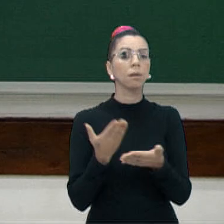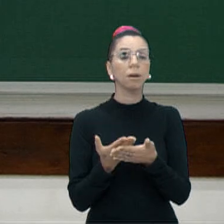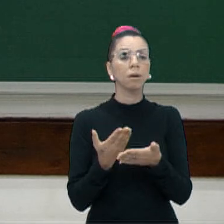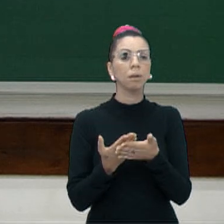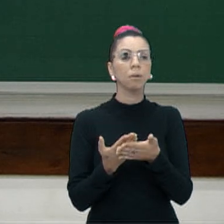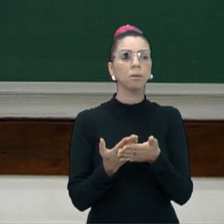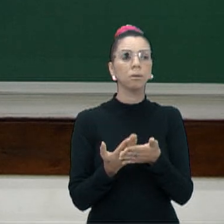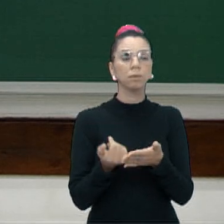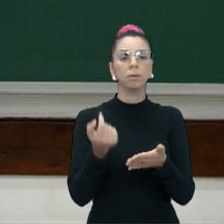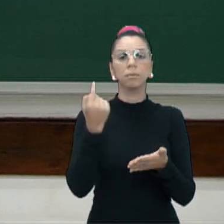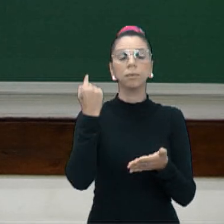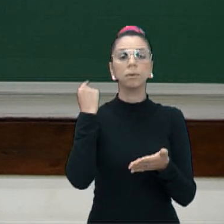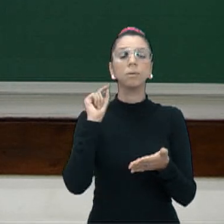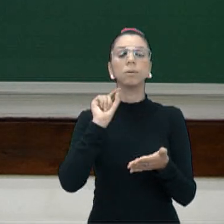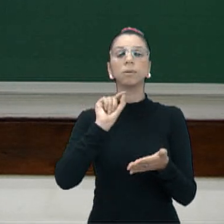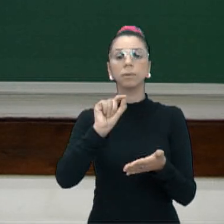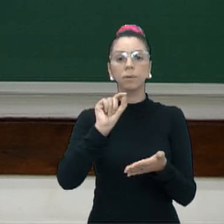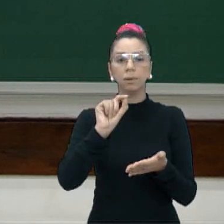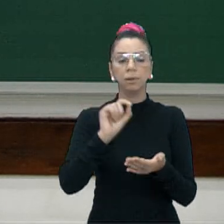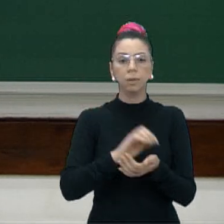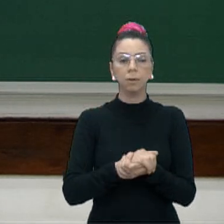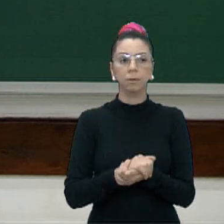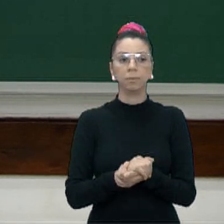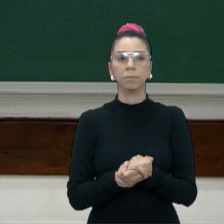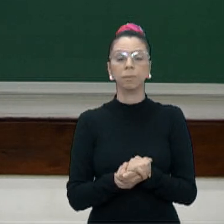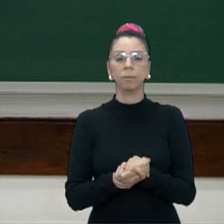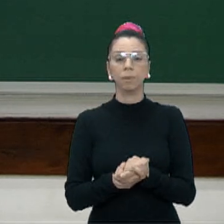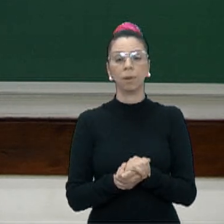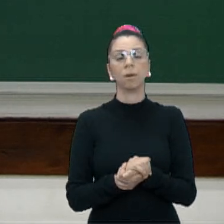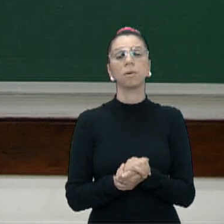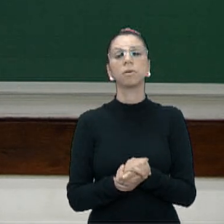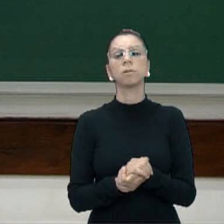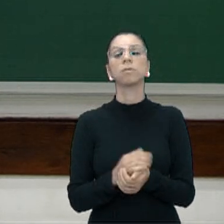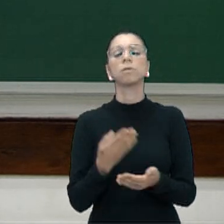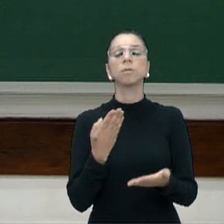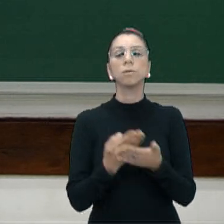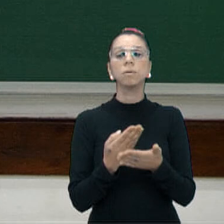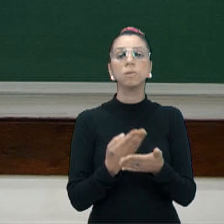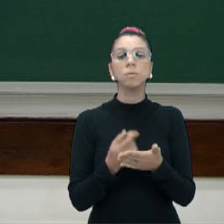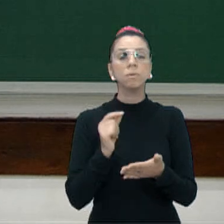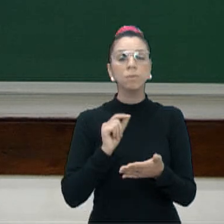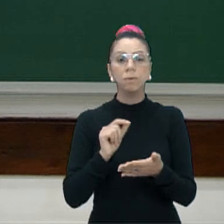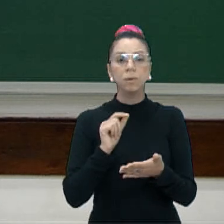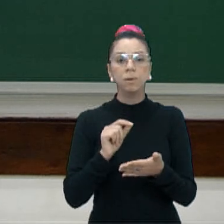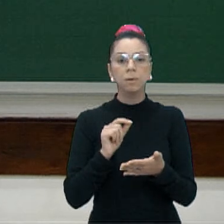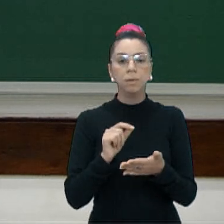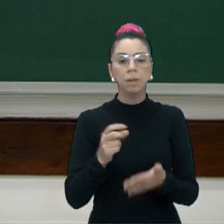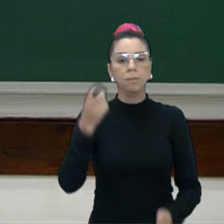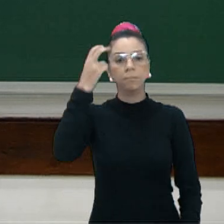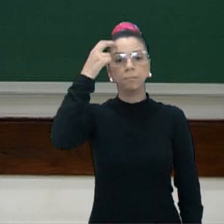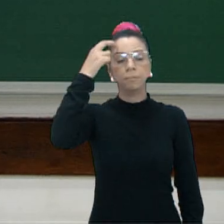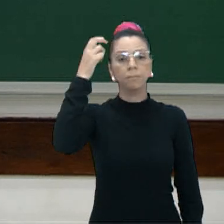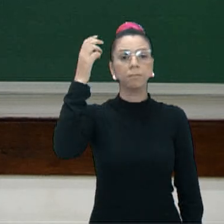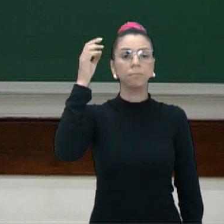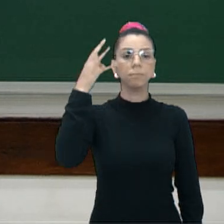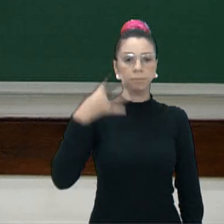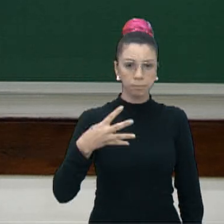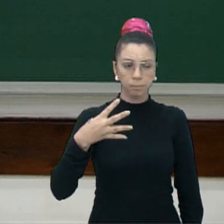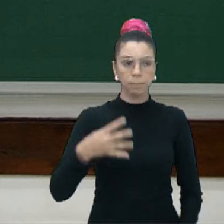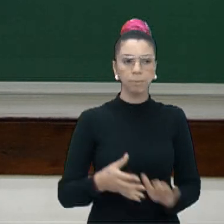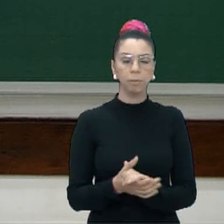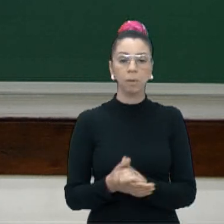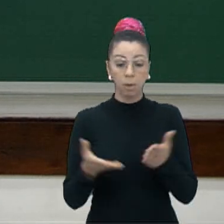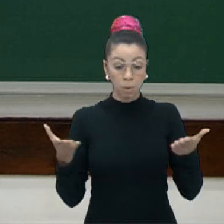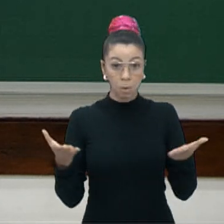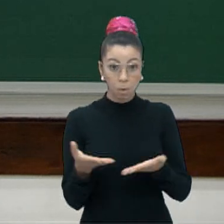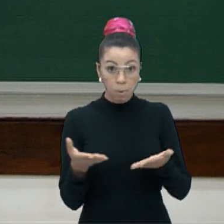a epistemologia genética de Jean Piaget. Na aula de hoje, vamos ver a